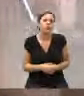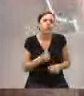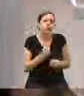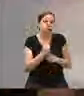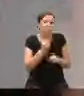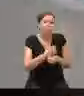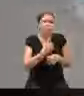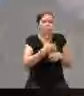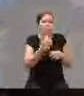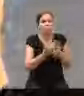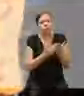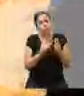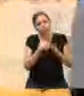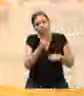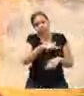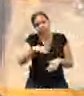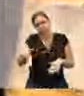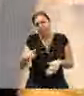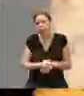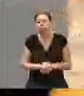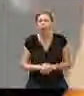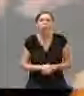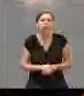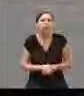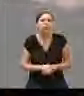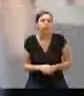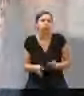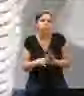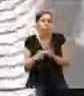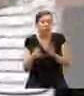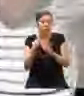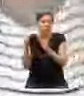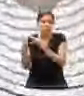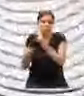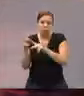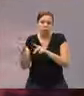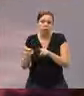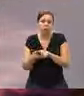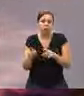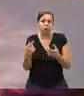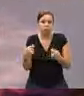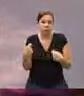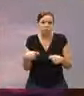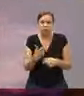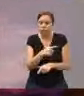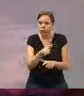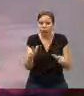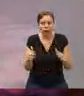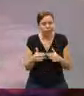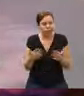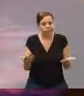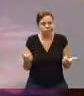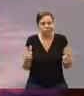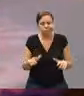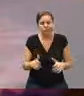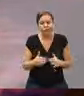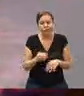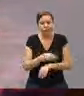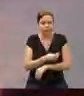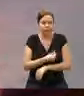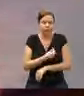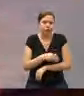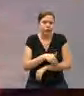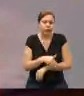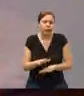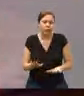construção de creche, de escola, de própria moradia para algumas pessoas que realmente não têm nem onde morar, né?